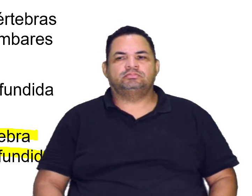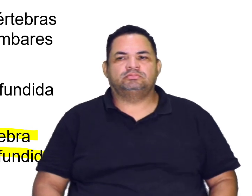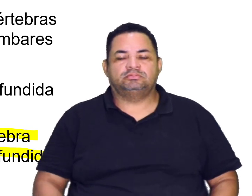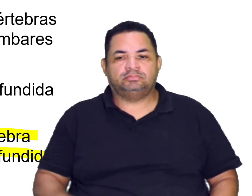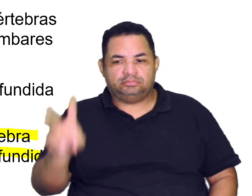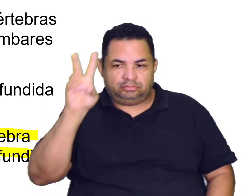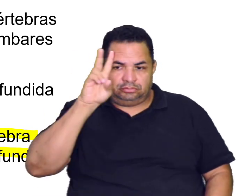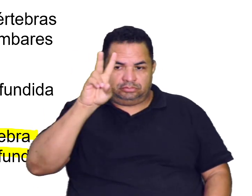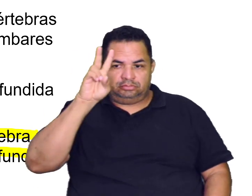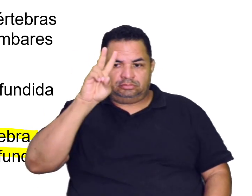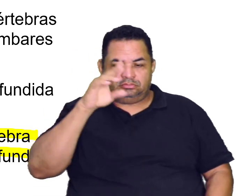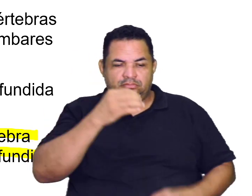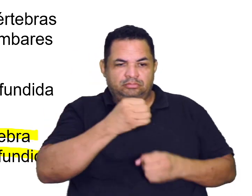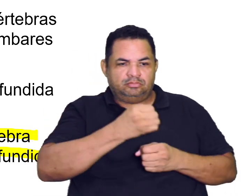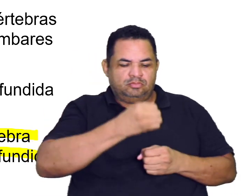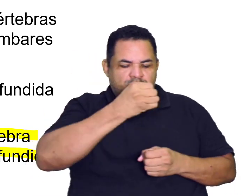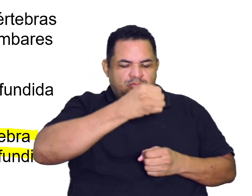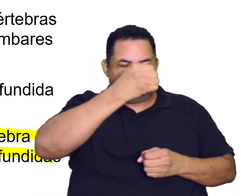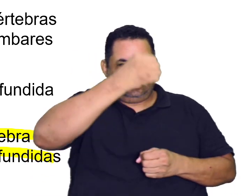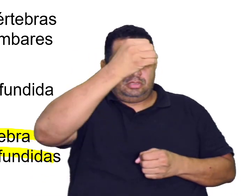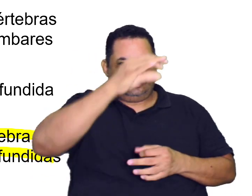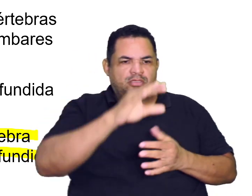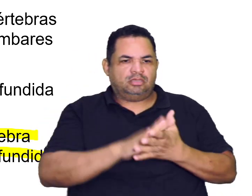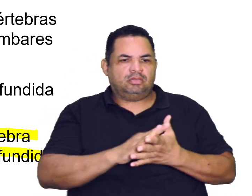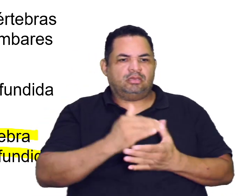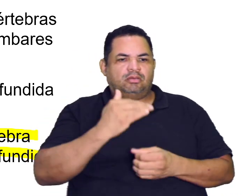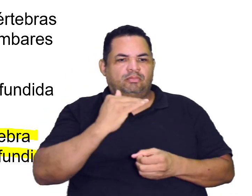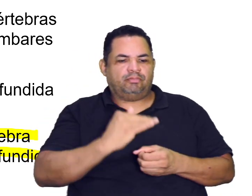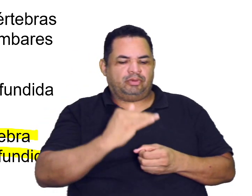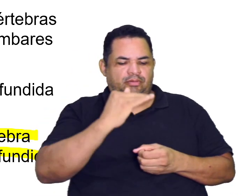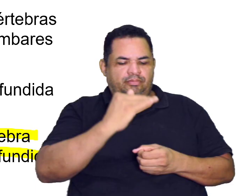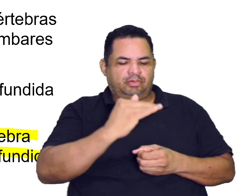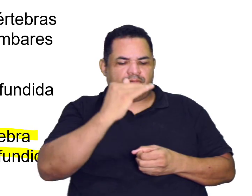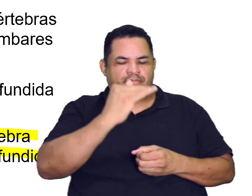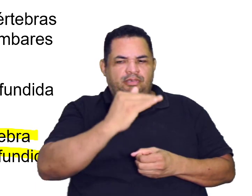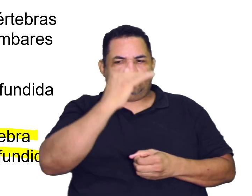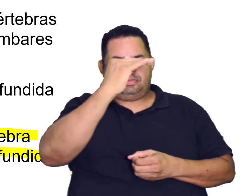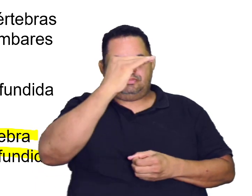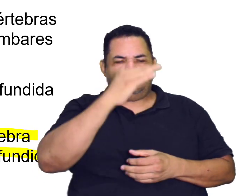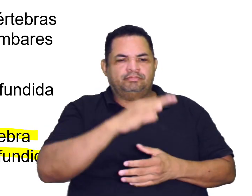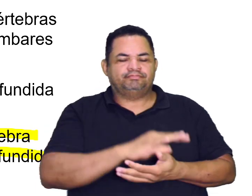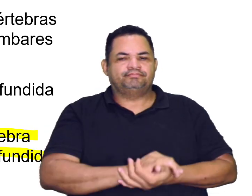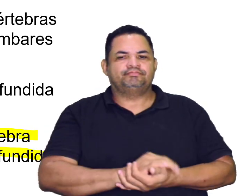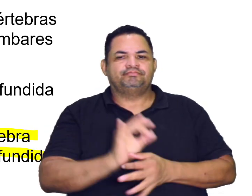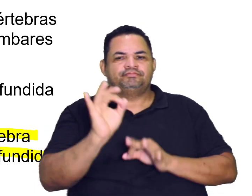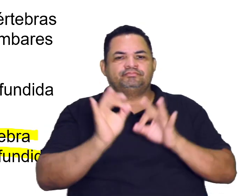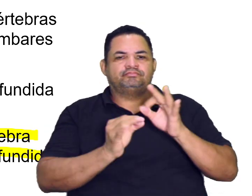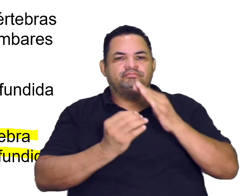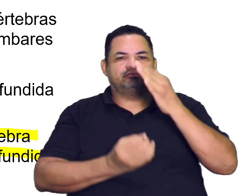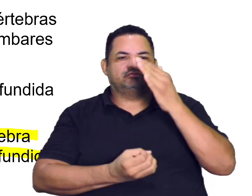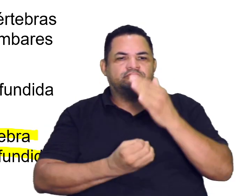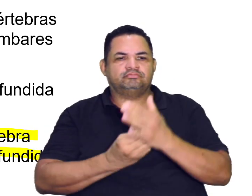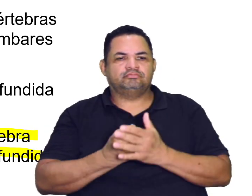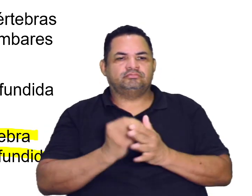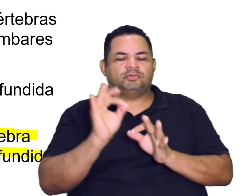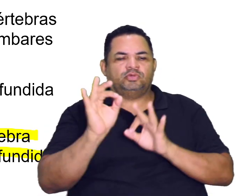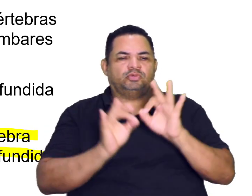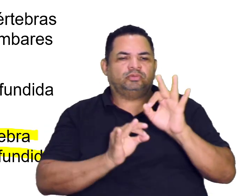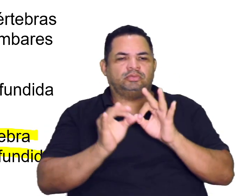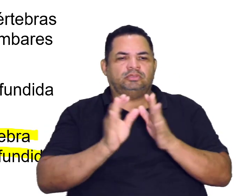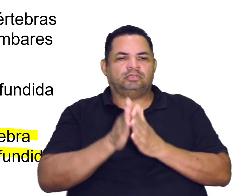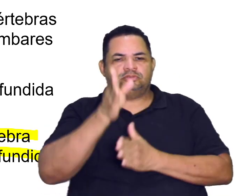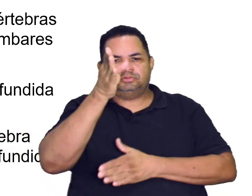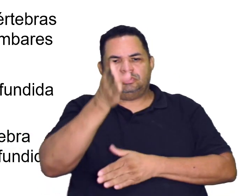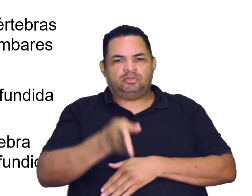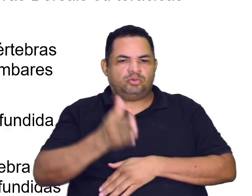tá? Lembrando que essas vértebras são dispostas umas sobre as outras, as vértebras, ok? Para formar essa nossa coluna.